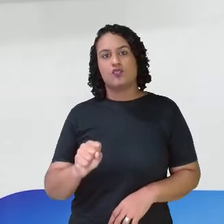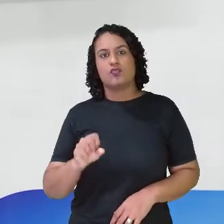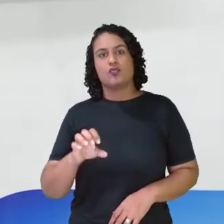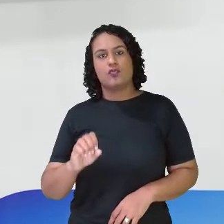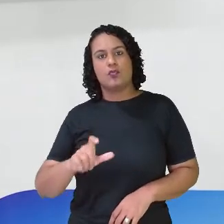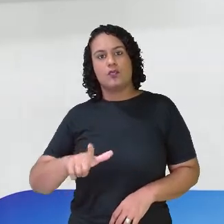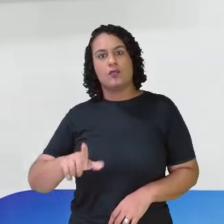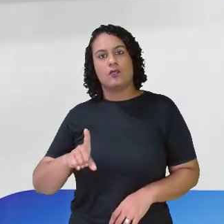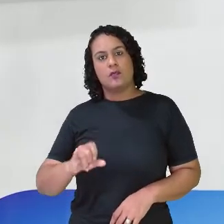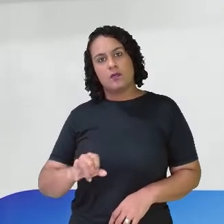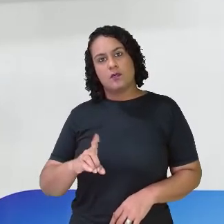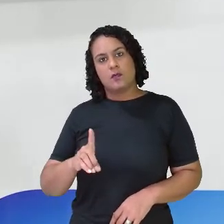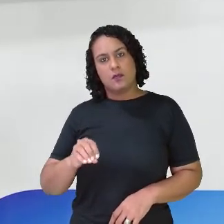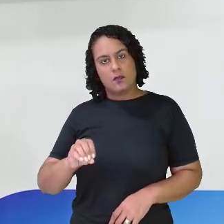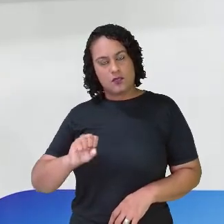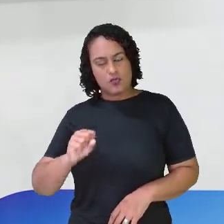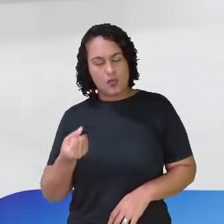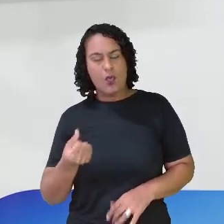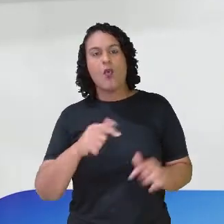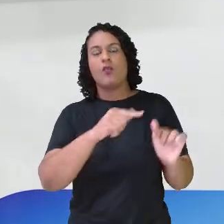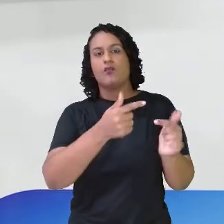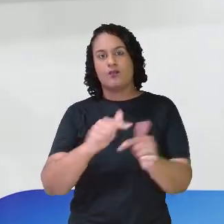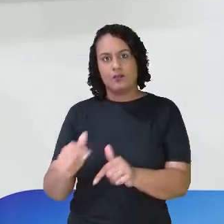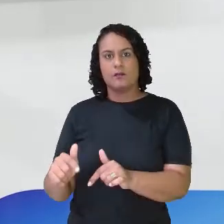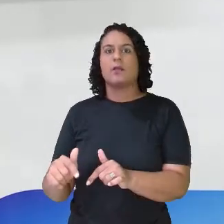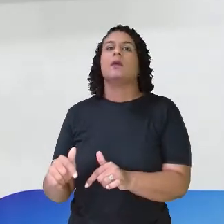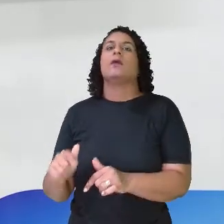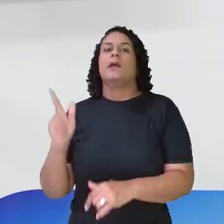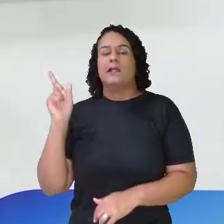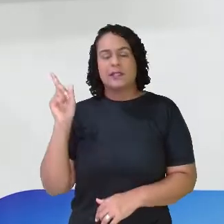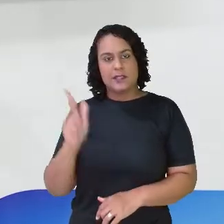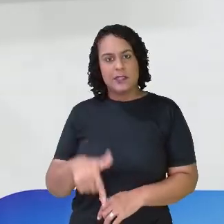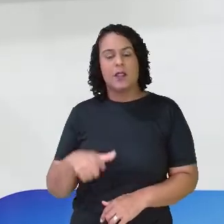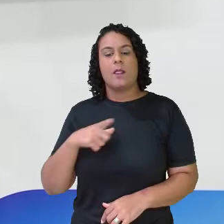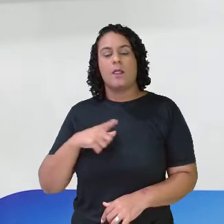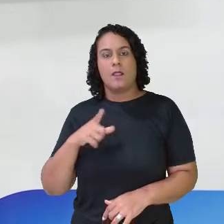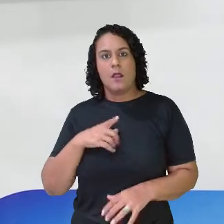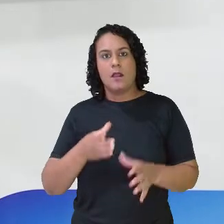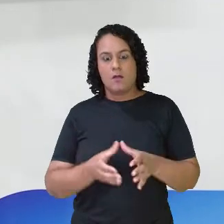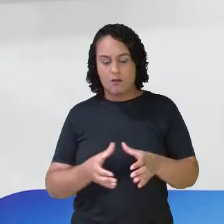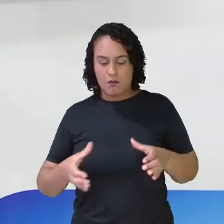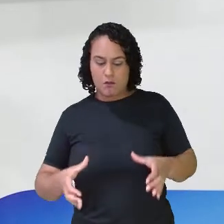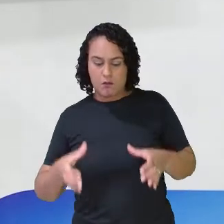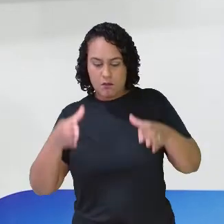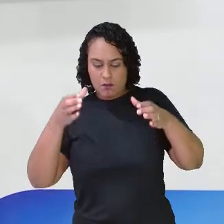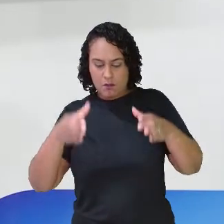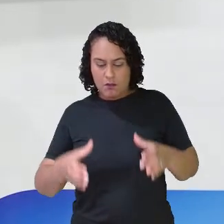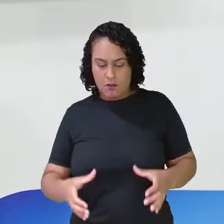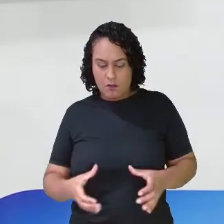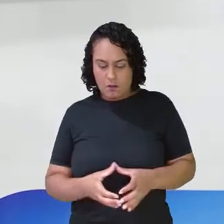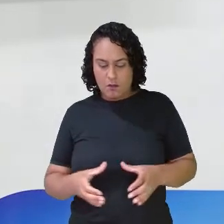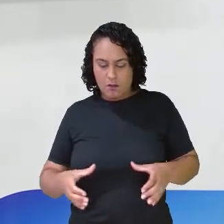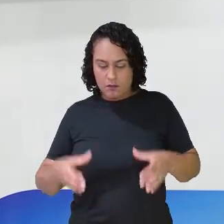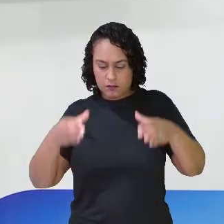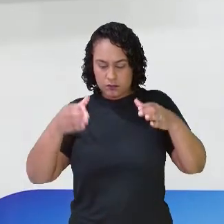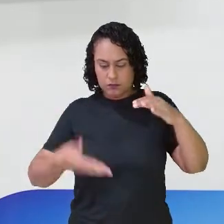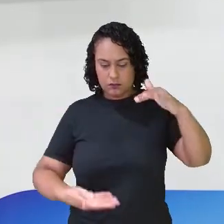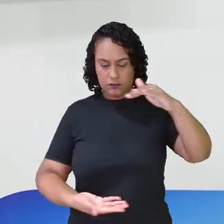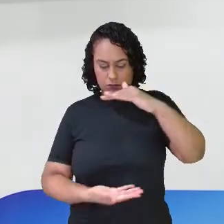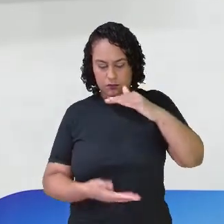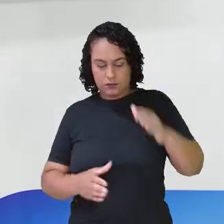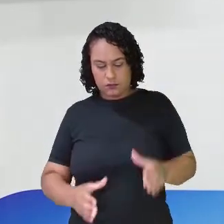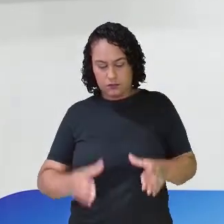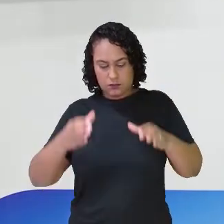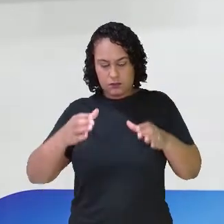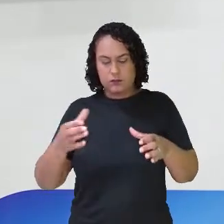sólidos geométricos, porque eles sim, eles têm volume, eles têm profundidade. Figura